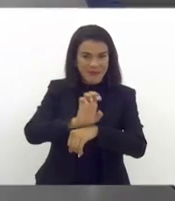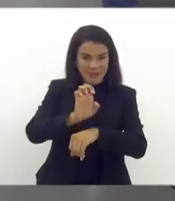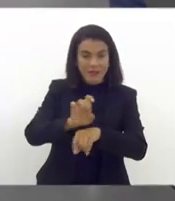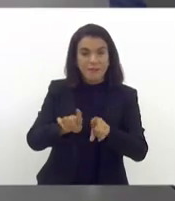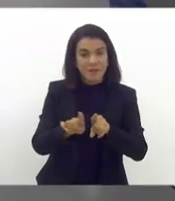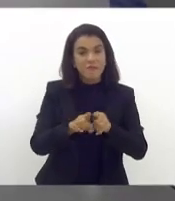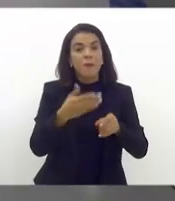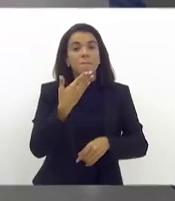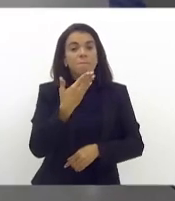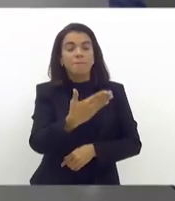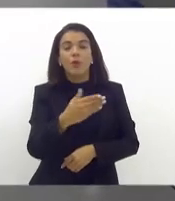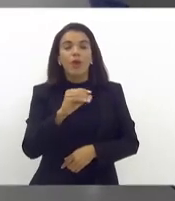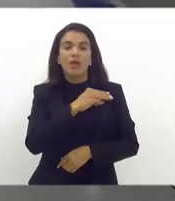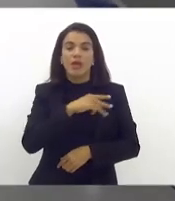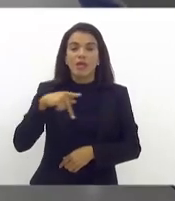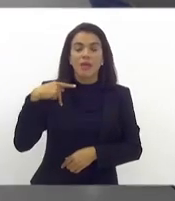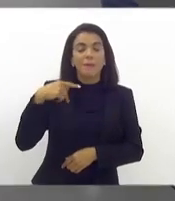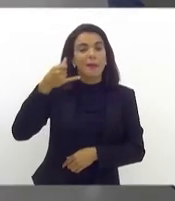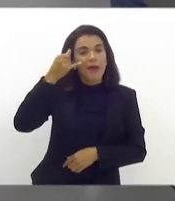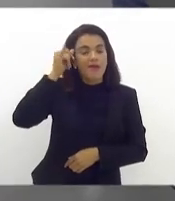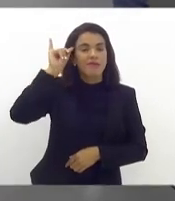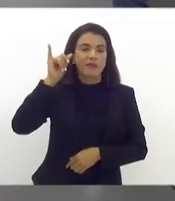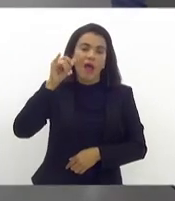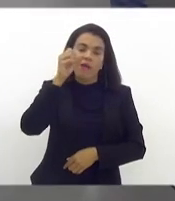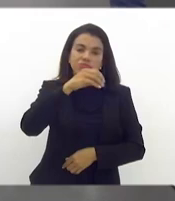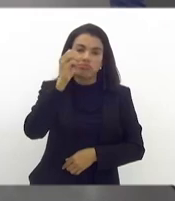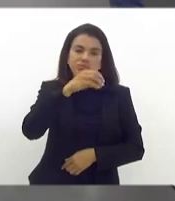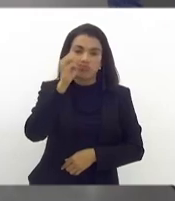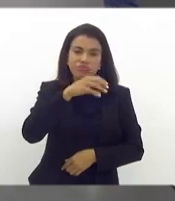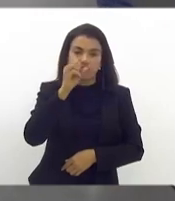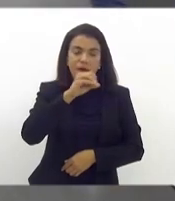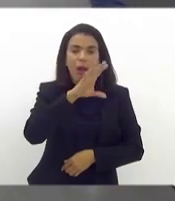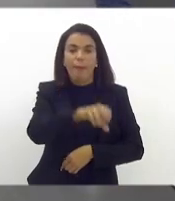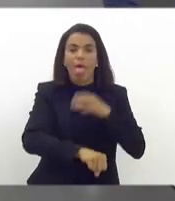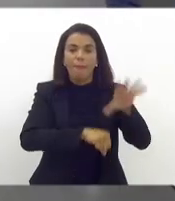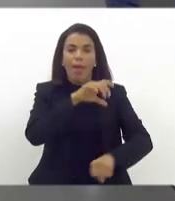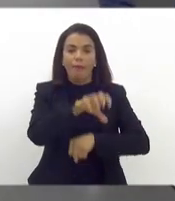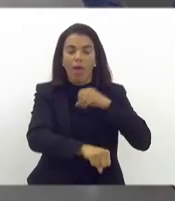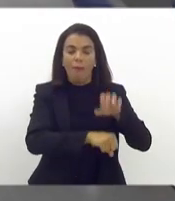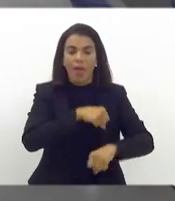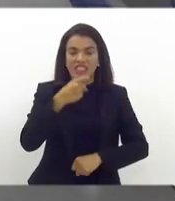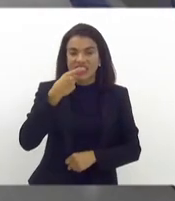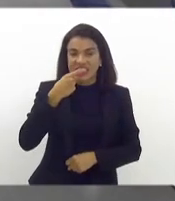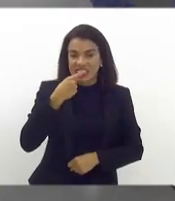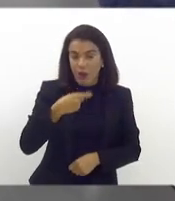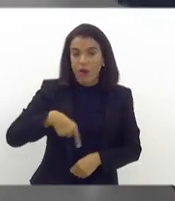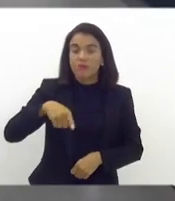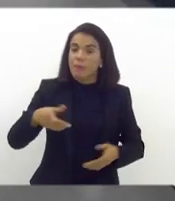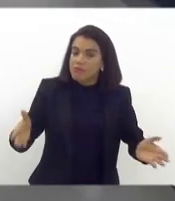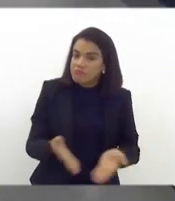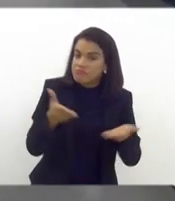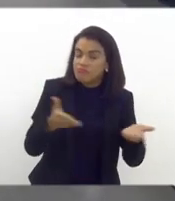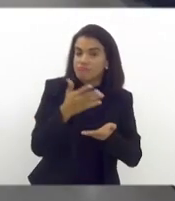pelo Ministério Público, evitar abuso em relação a isso, e desta maneira estimula as pessoas, que mesmo